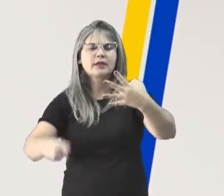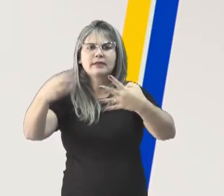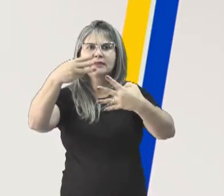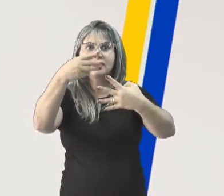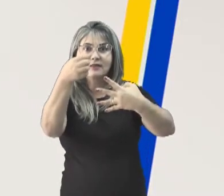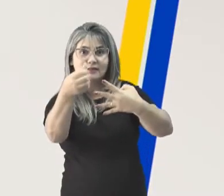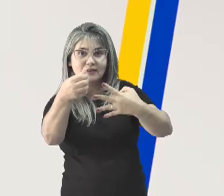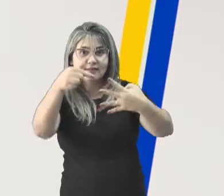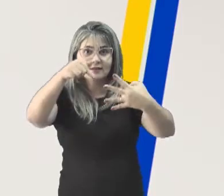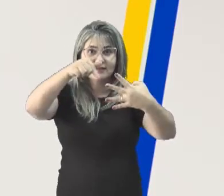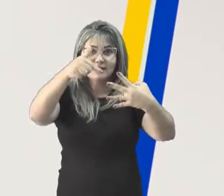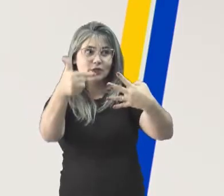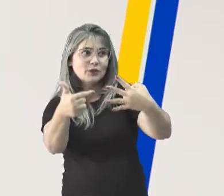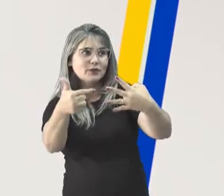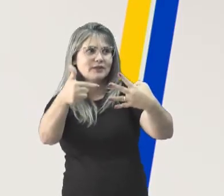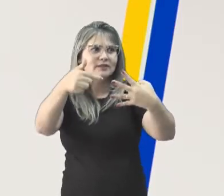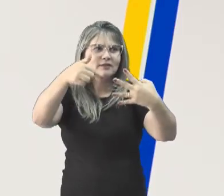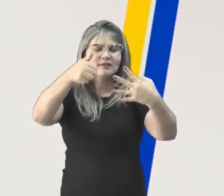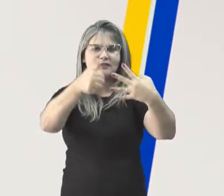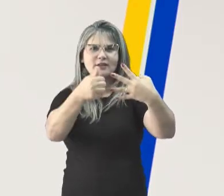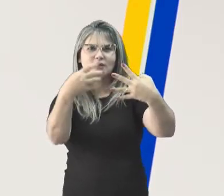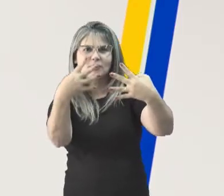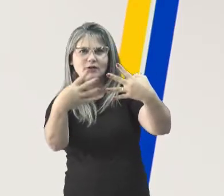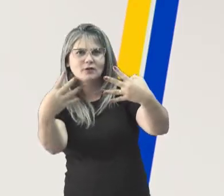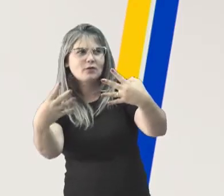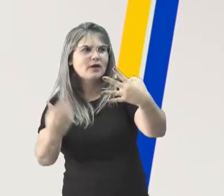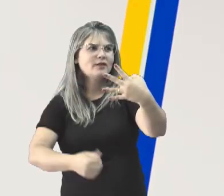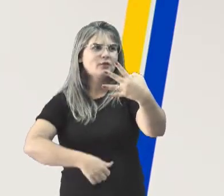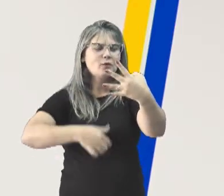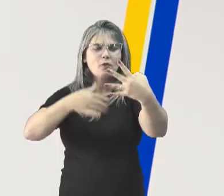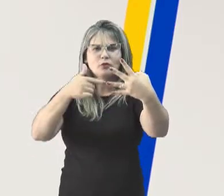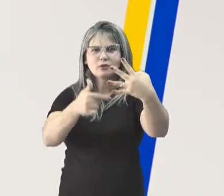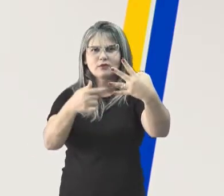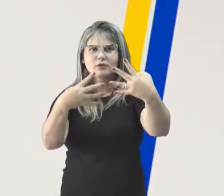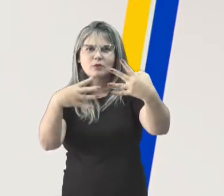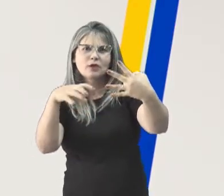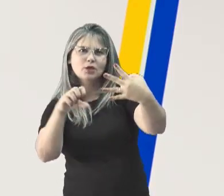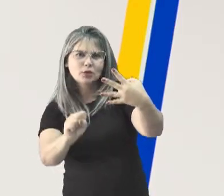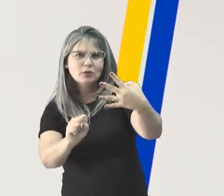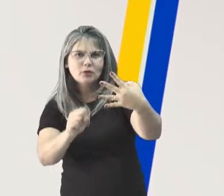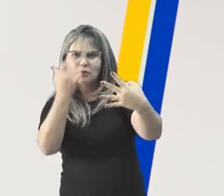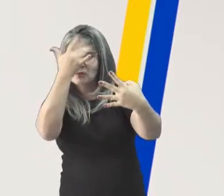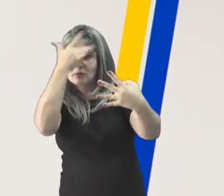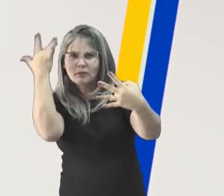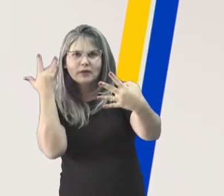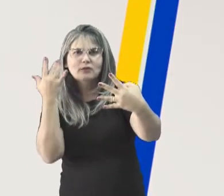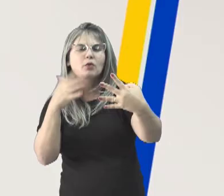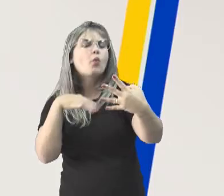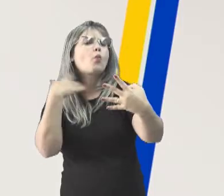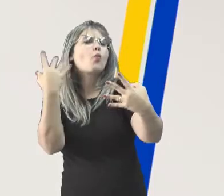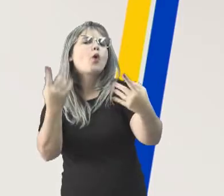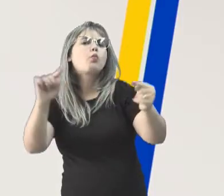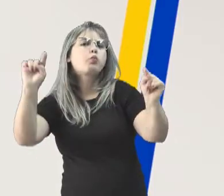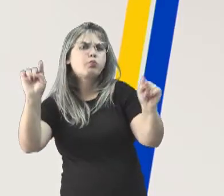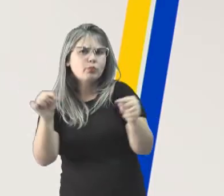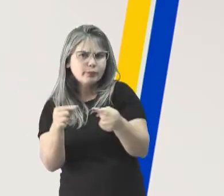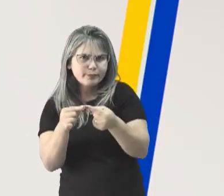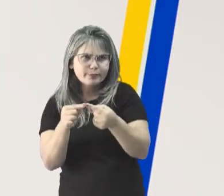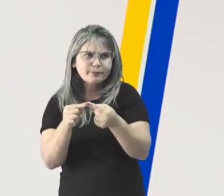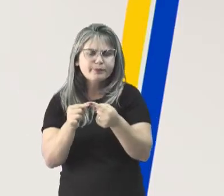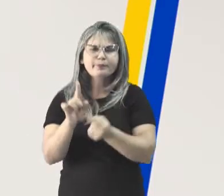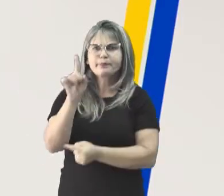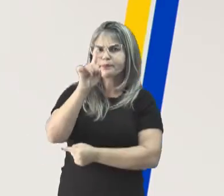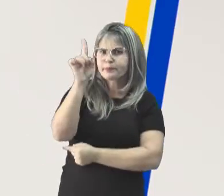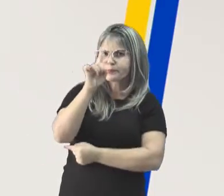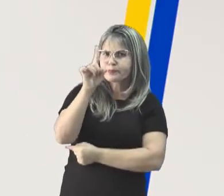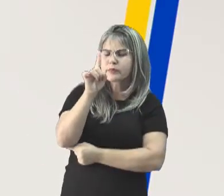248 pessoas. Então, uma questãozinha bem interessante, que vai fazer algumas